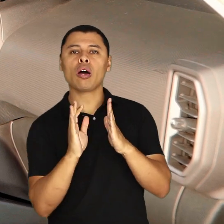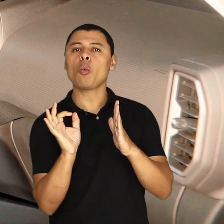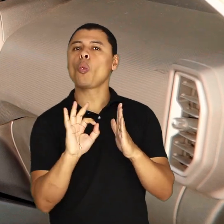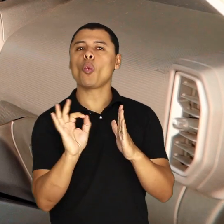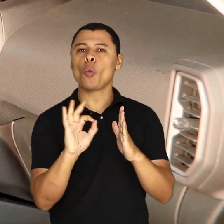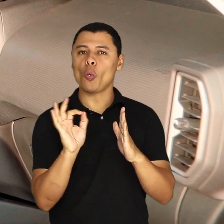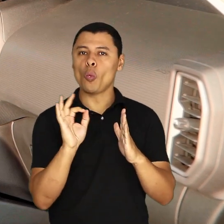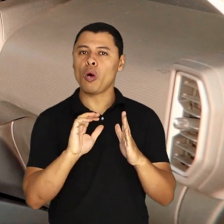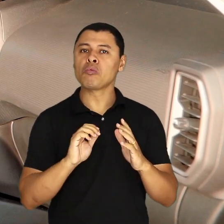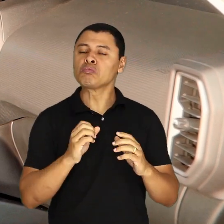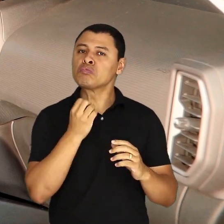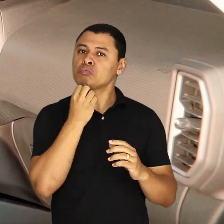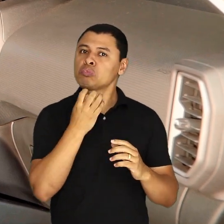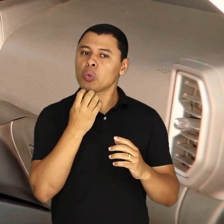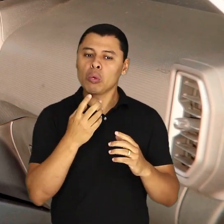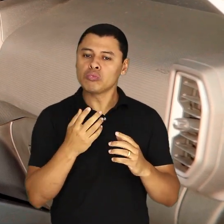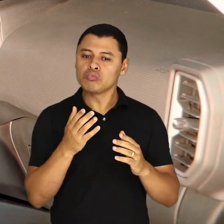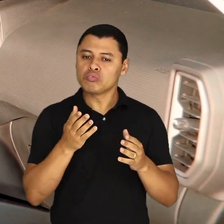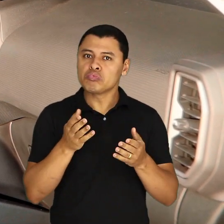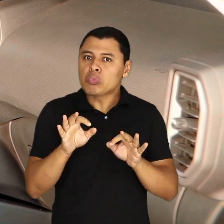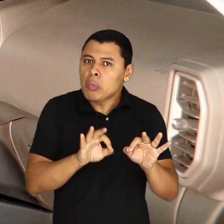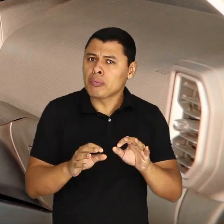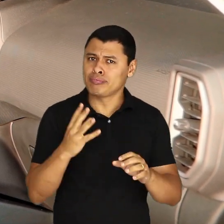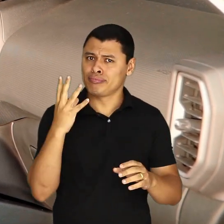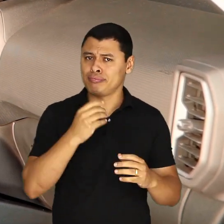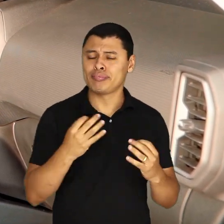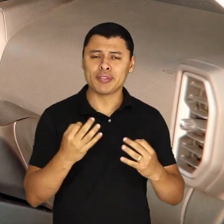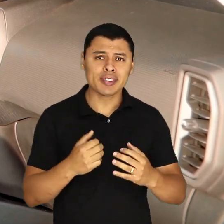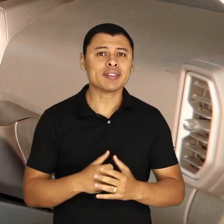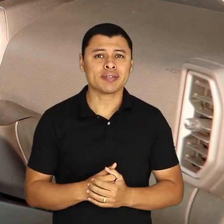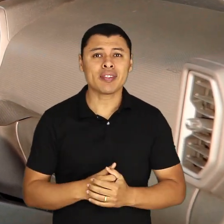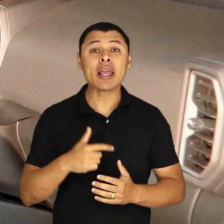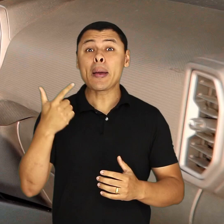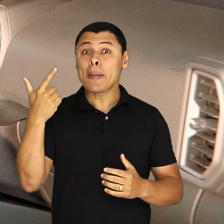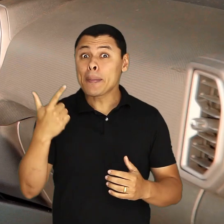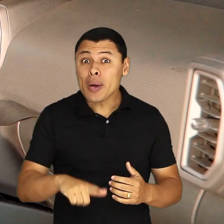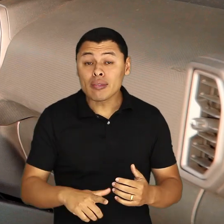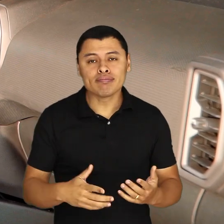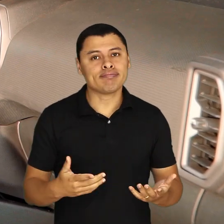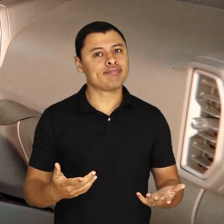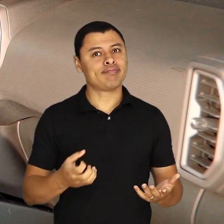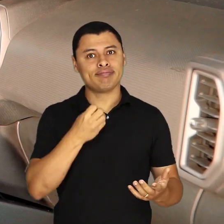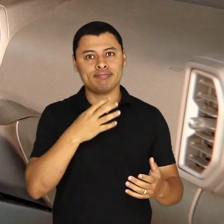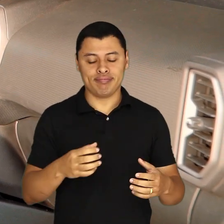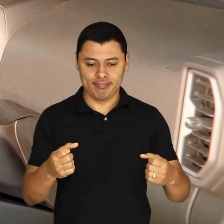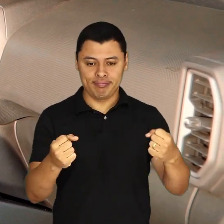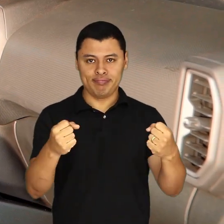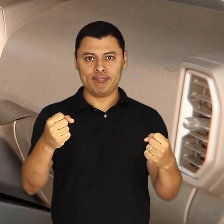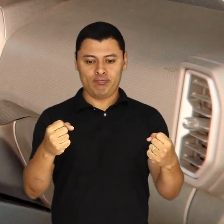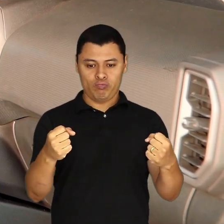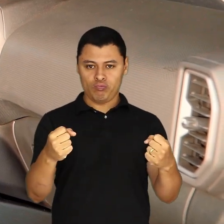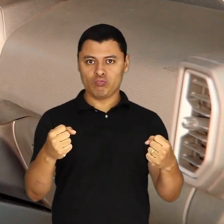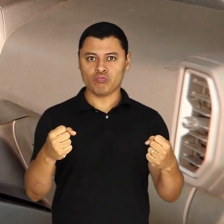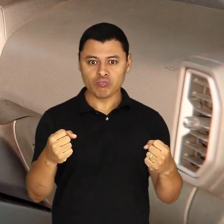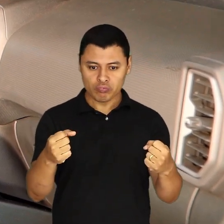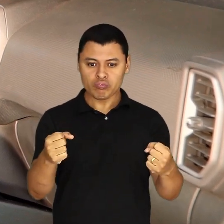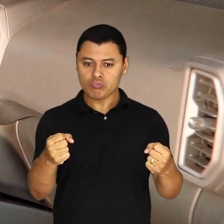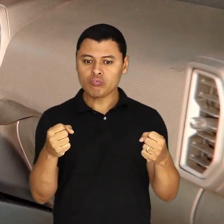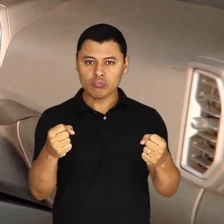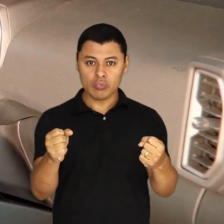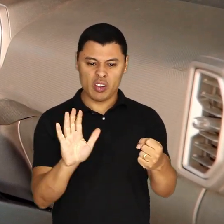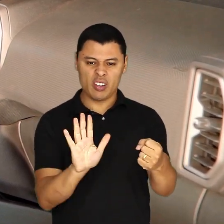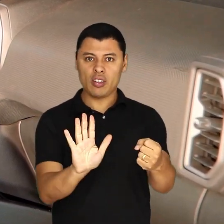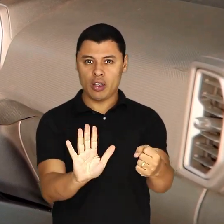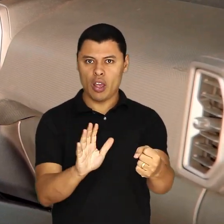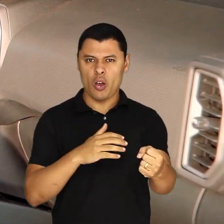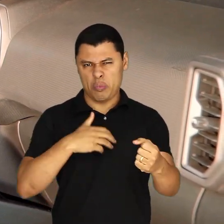ficam colando, então tem um carinho aqui de ergonomia. Falando de ergonomia aqui, mais do que correta a ergonomia de direção, né? Eu deixei um pouco mais para frente para ficar confortável